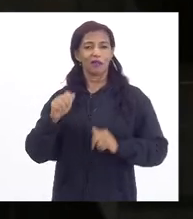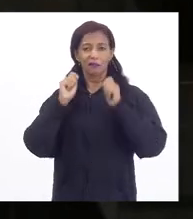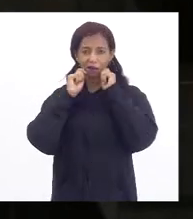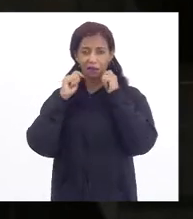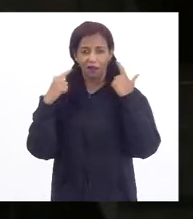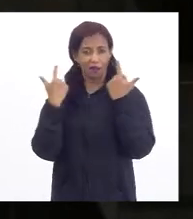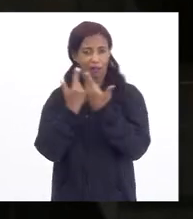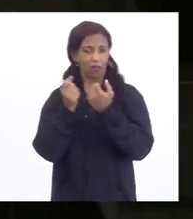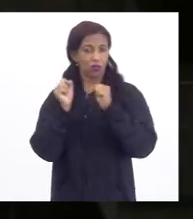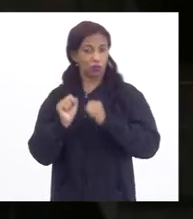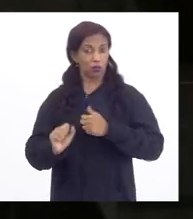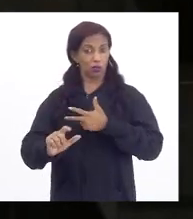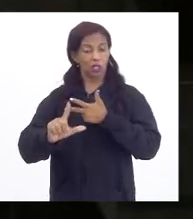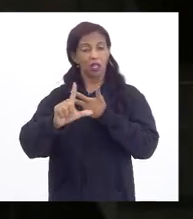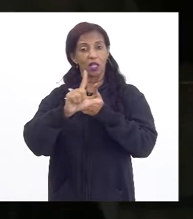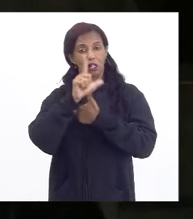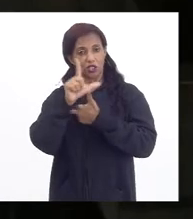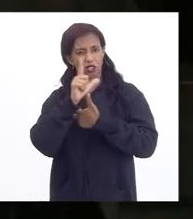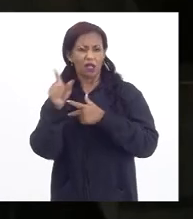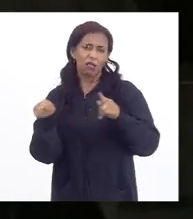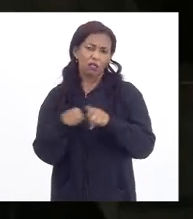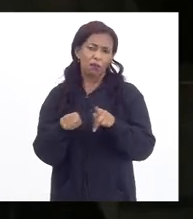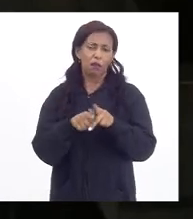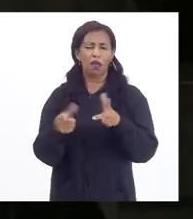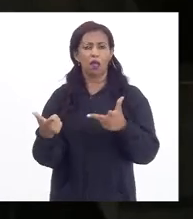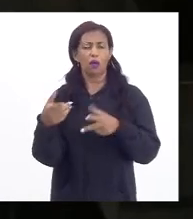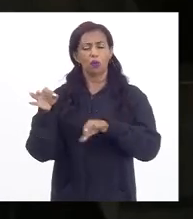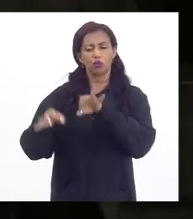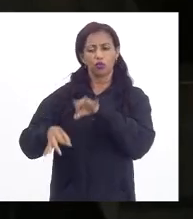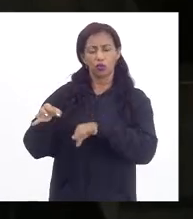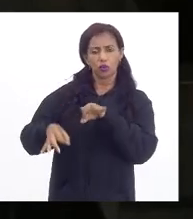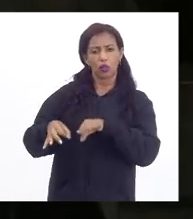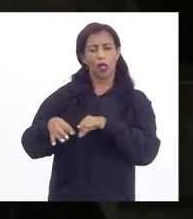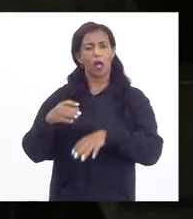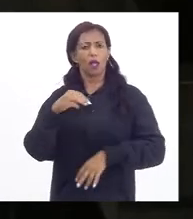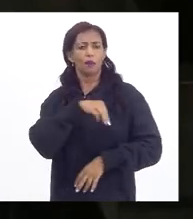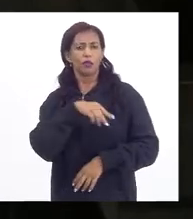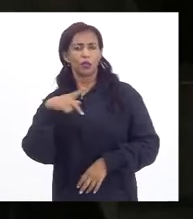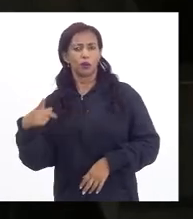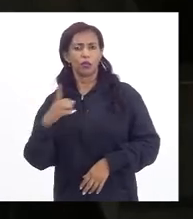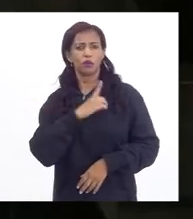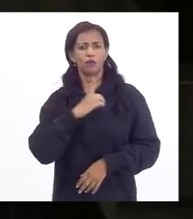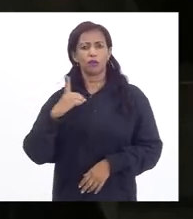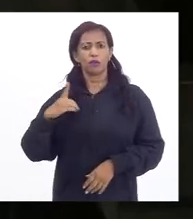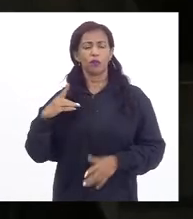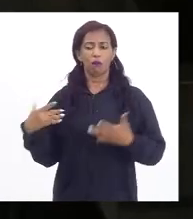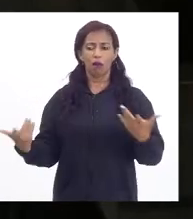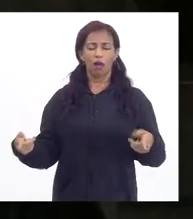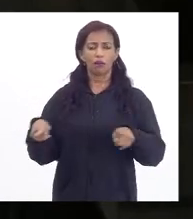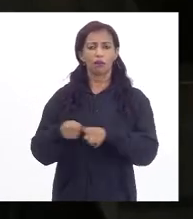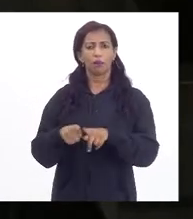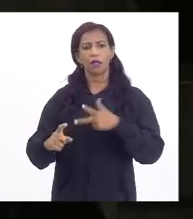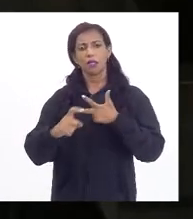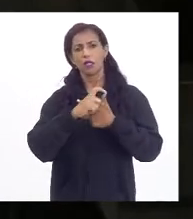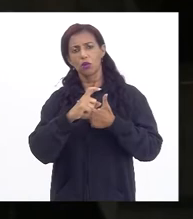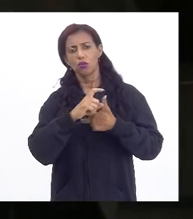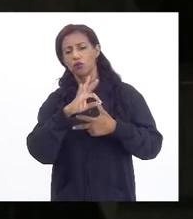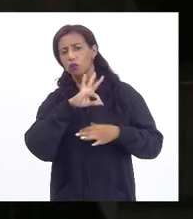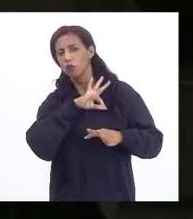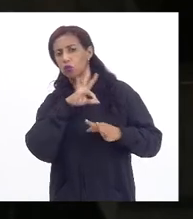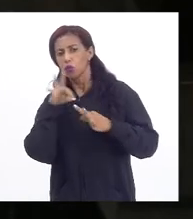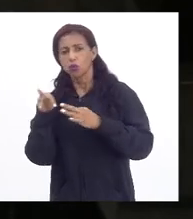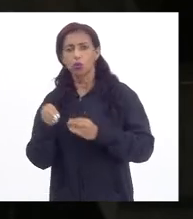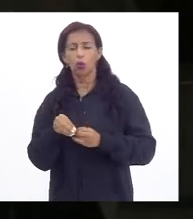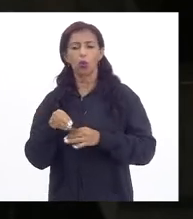como, né, o Poder Judiciário, o Tribunal de Contas, o Ministério Público, a Defensoria e, claro, o próprio Poder Executivo, tem as